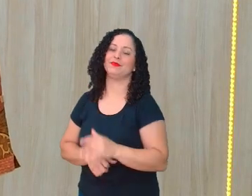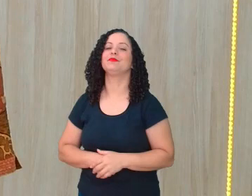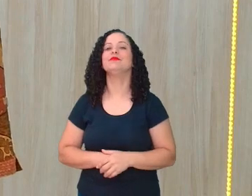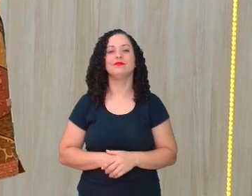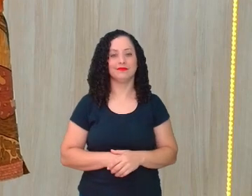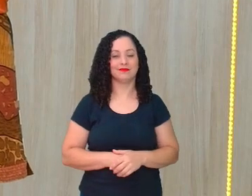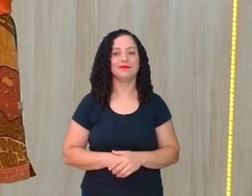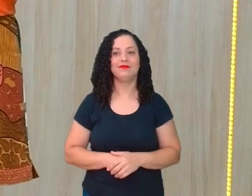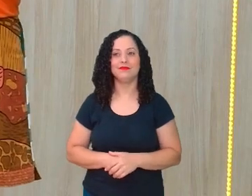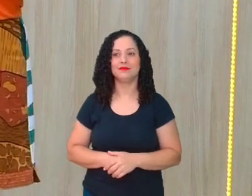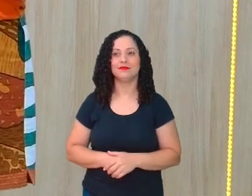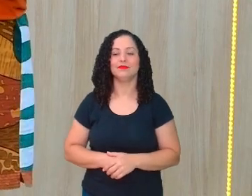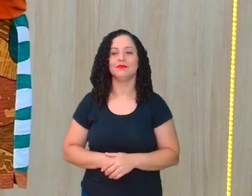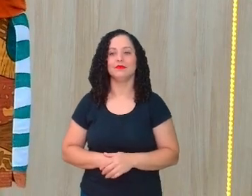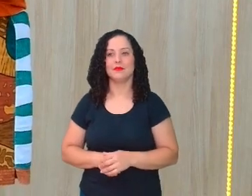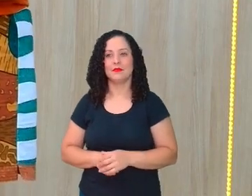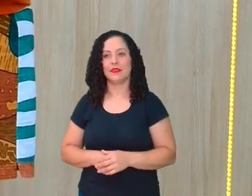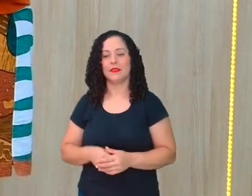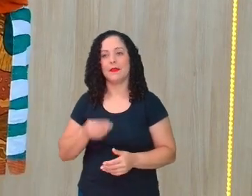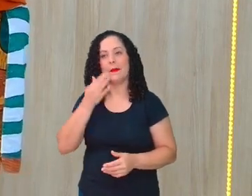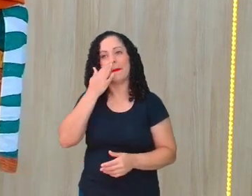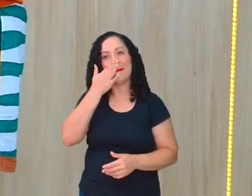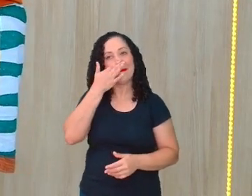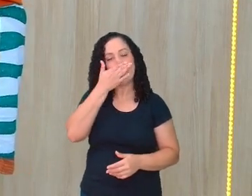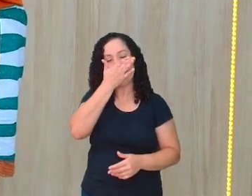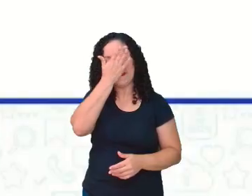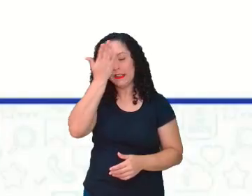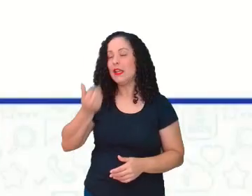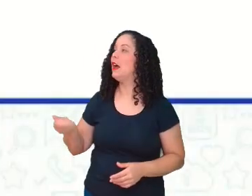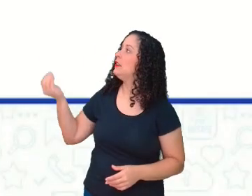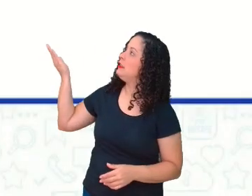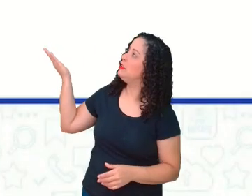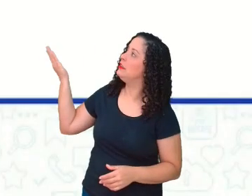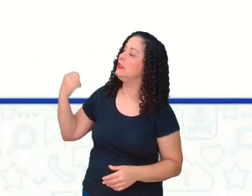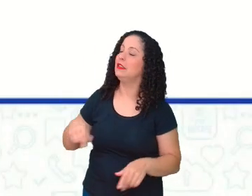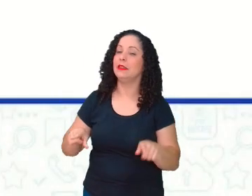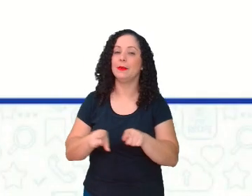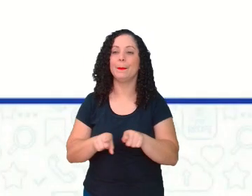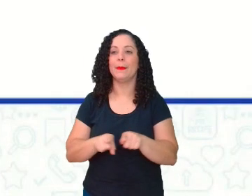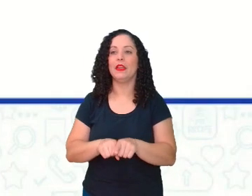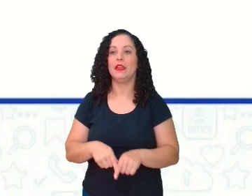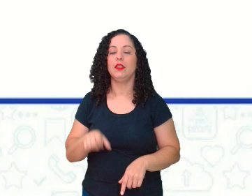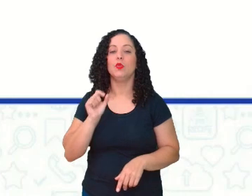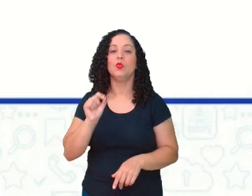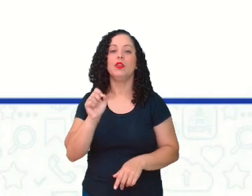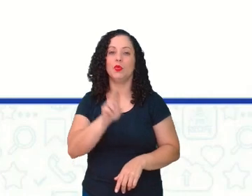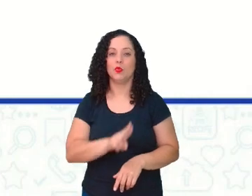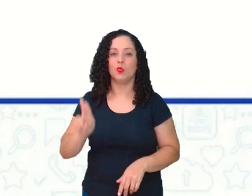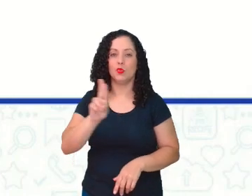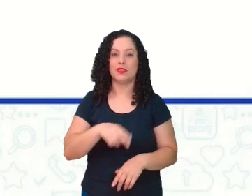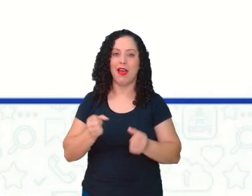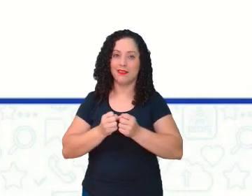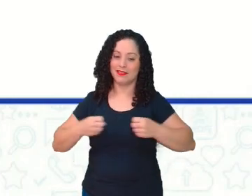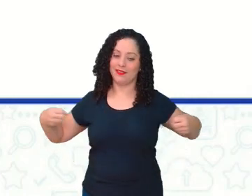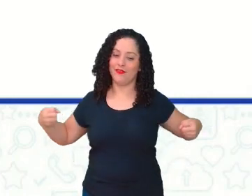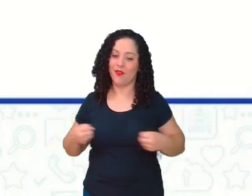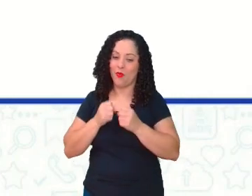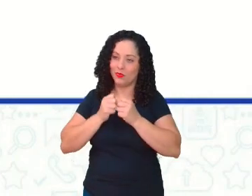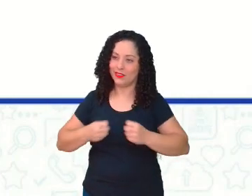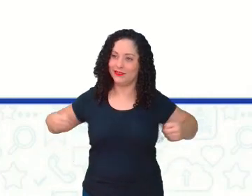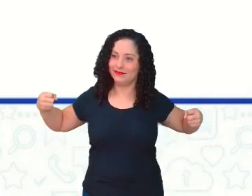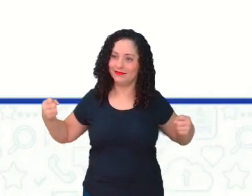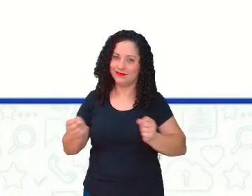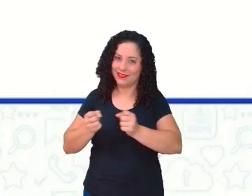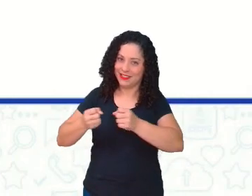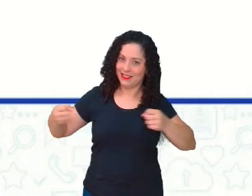corda e por aí vai. E aqui vocês estão vendo alguns instrumentos, né, que utilizam o teclado, como é o caso da sanfona, que é